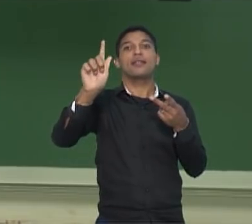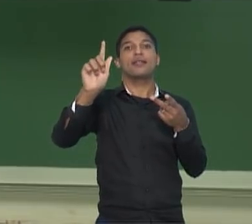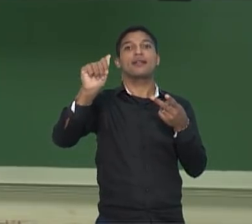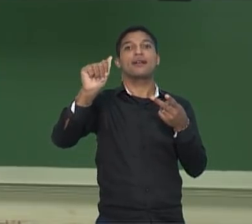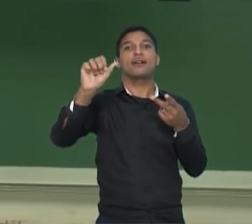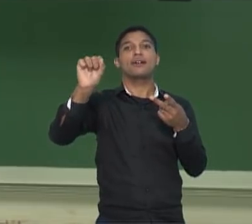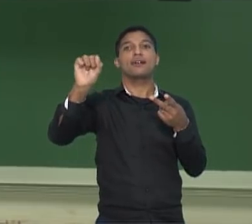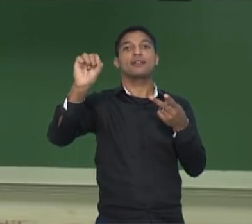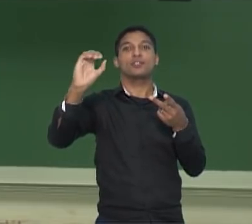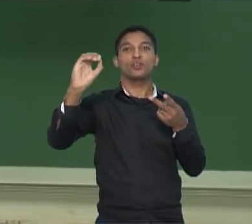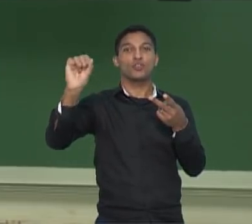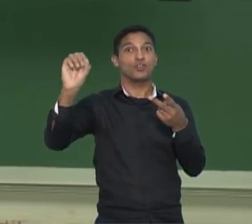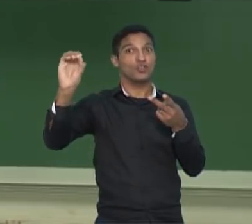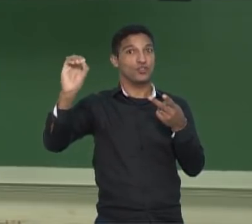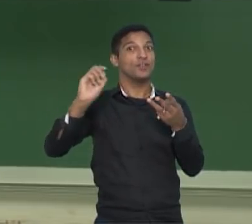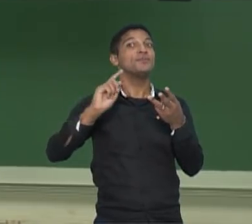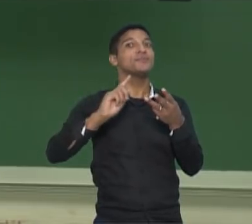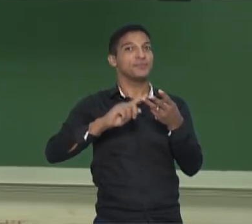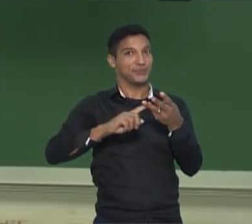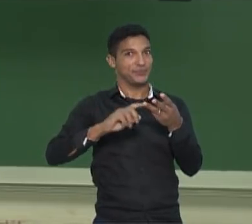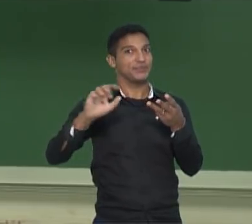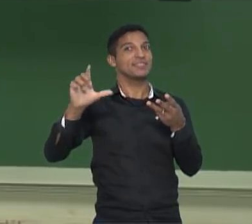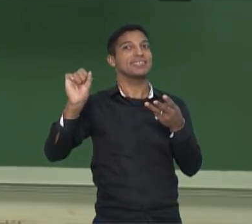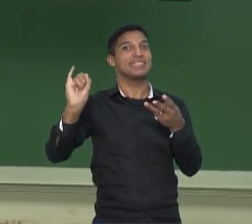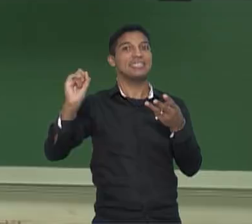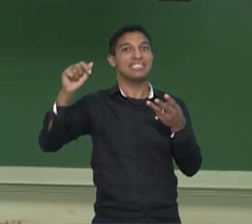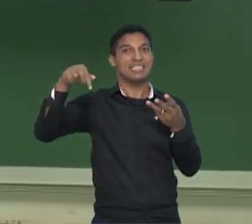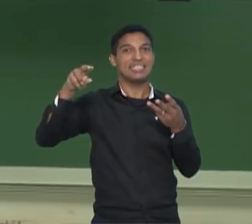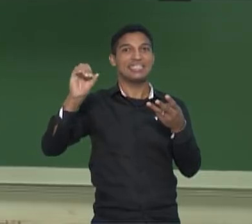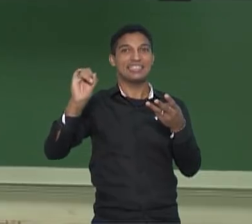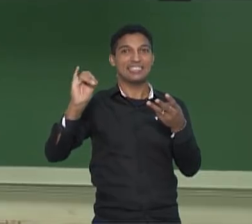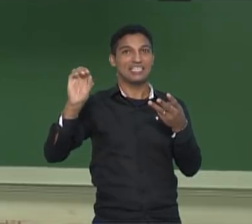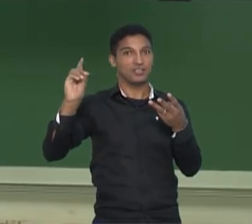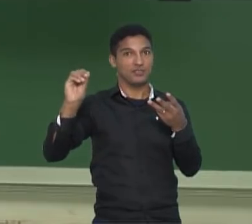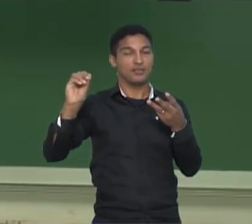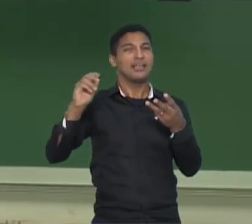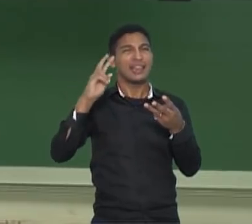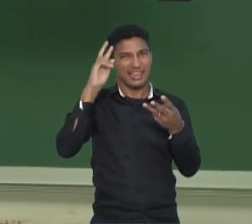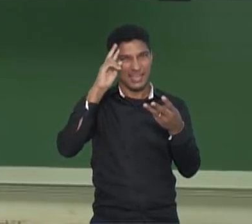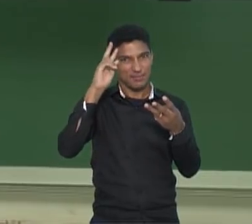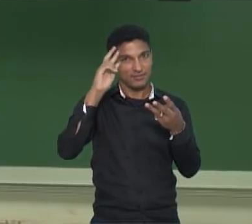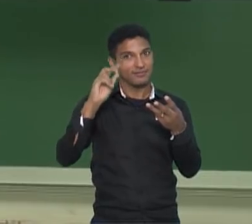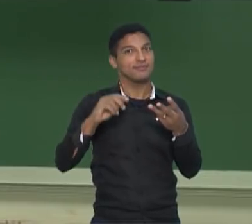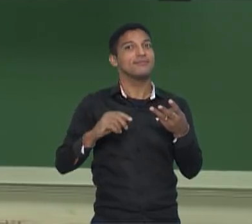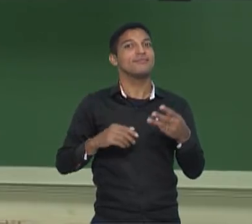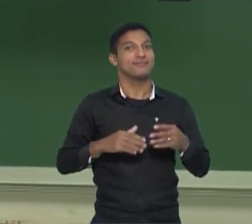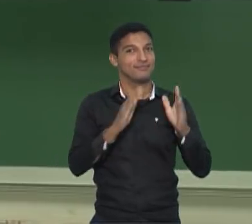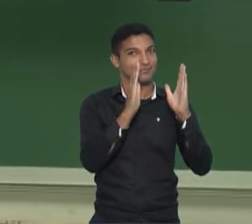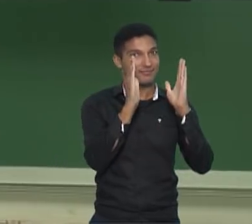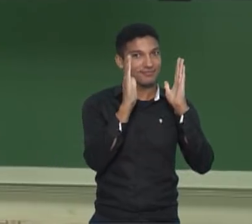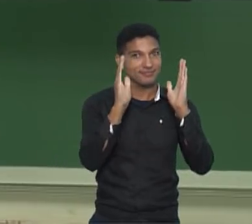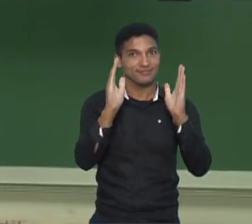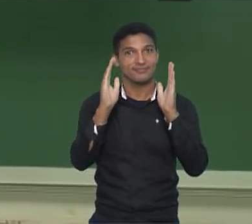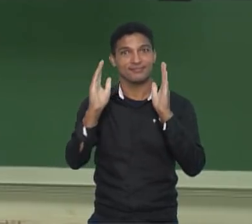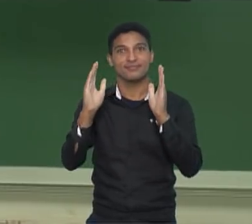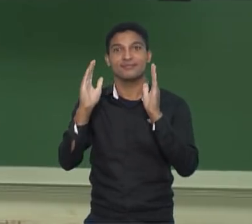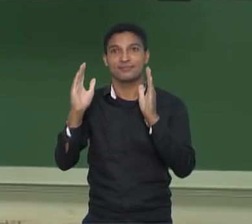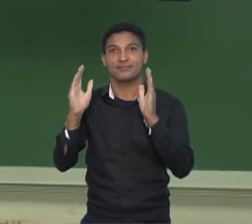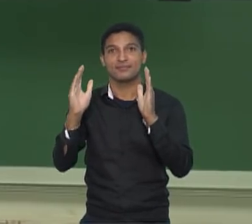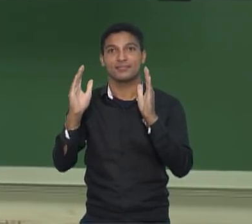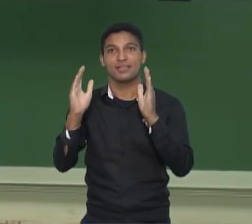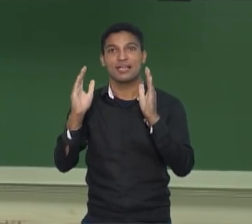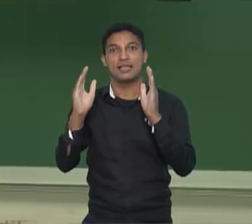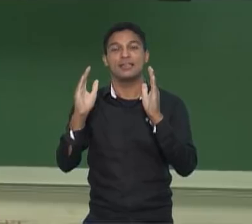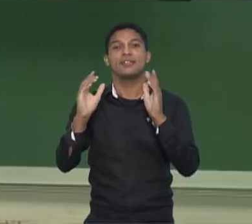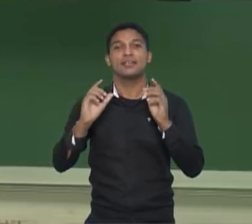gelo. A água no estado gasoso, o vapor. E no estado líquido pode ser a água do rio, a água que